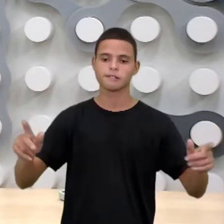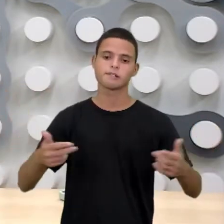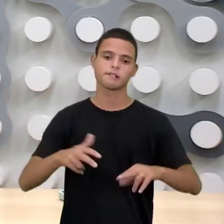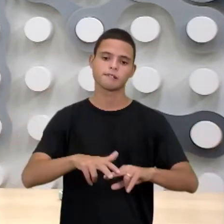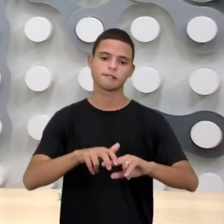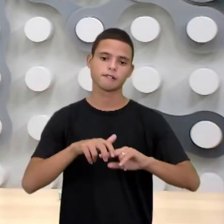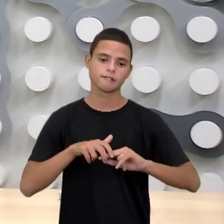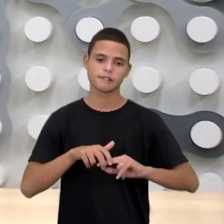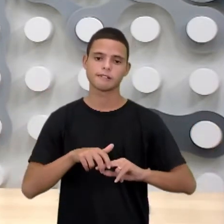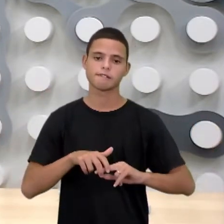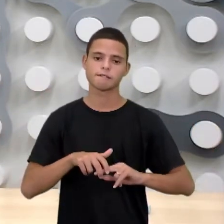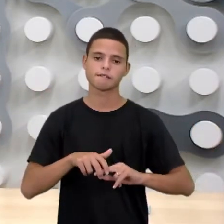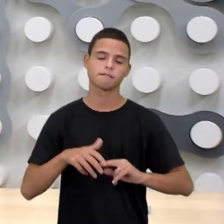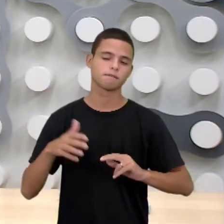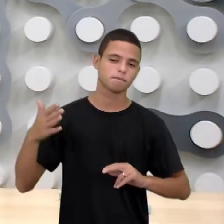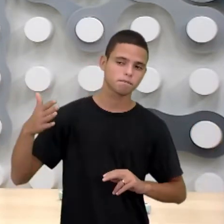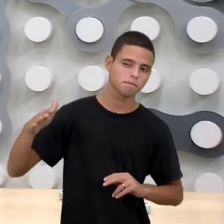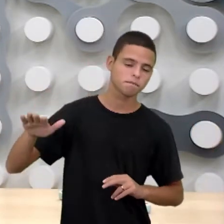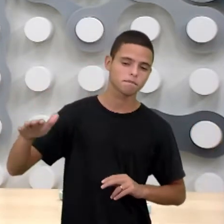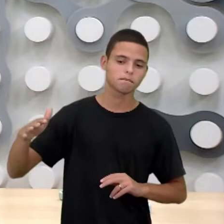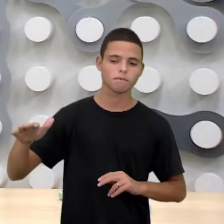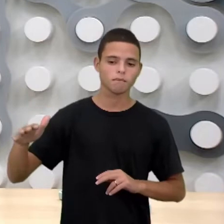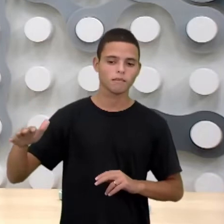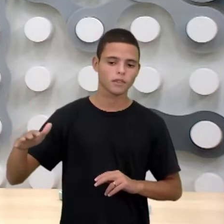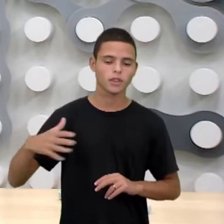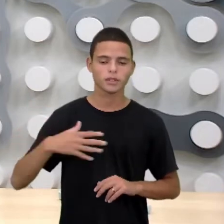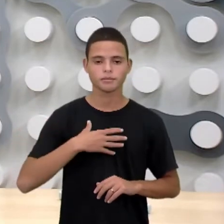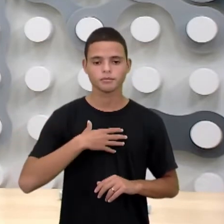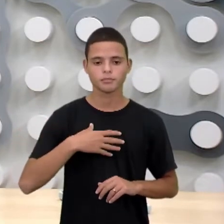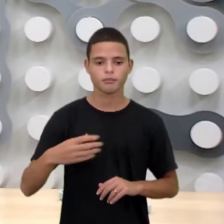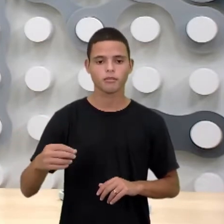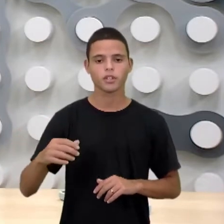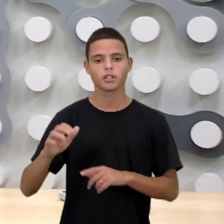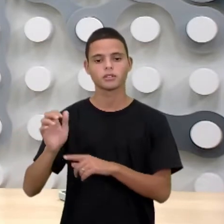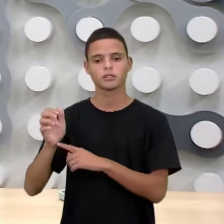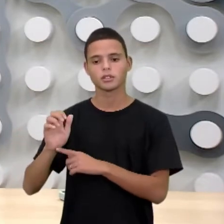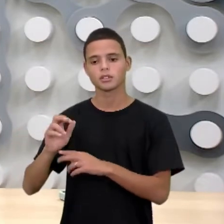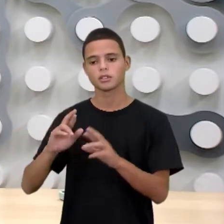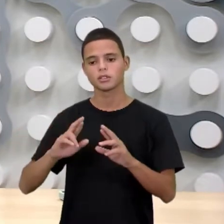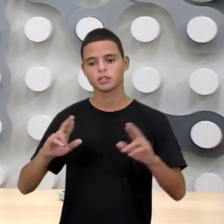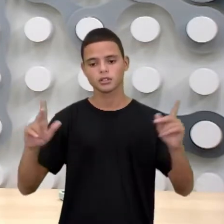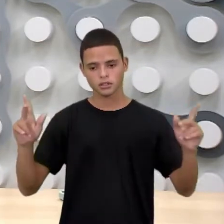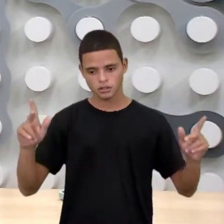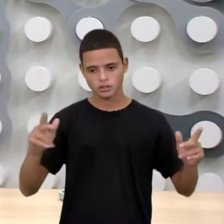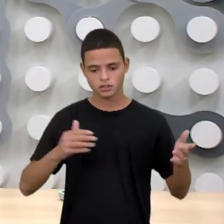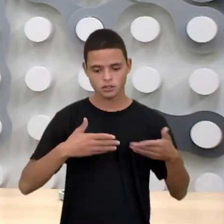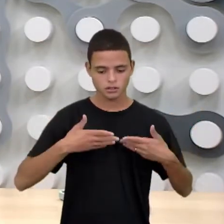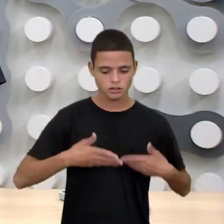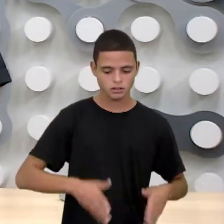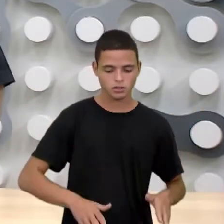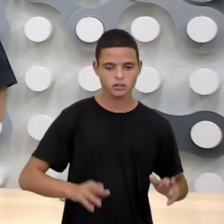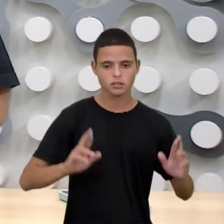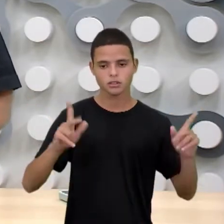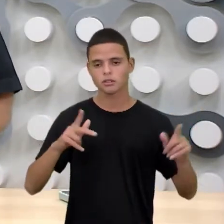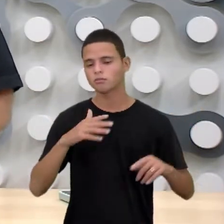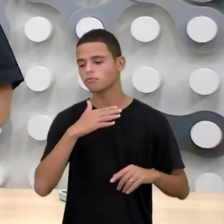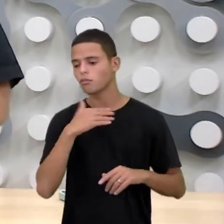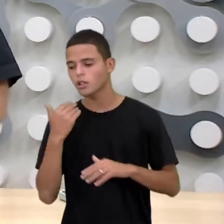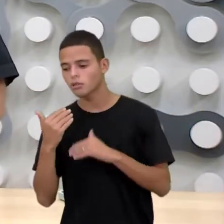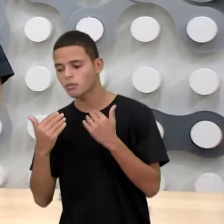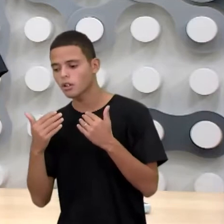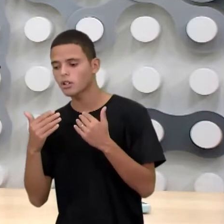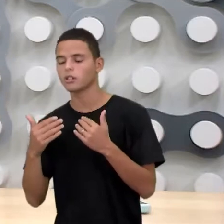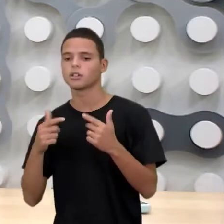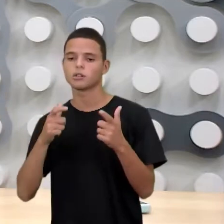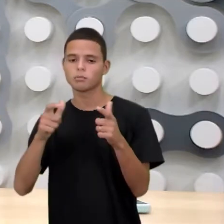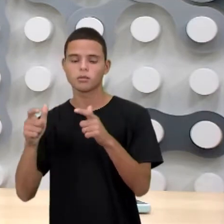né, que a média de filhos, né, por estados ela é diferente, né? O nascimento é diferente, morte e nascimento.